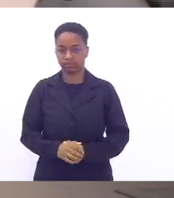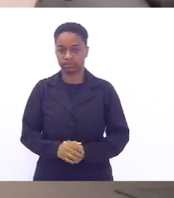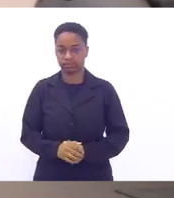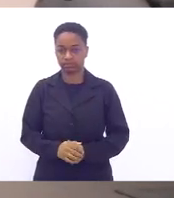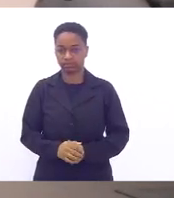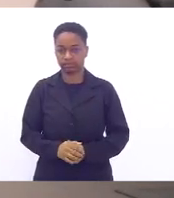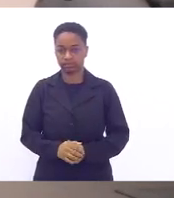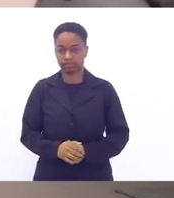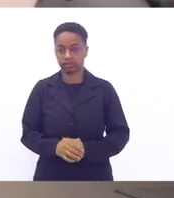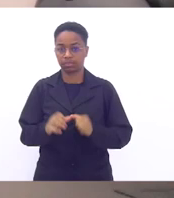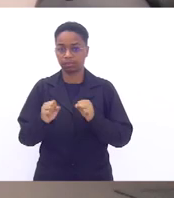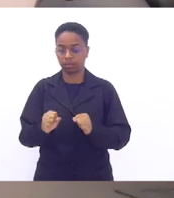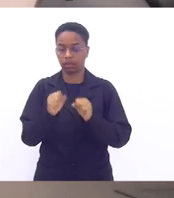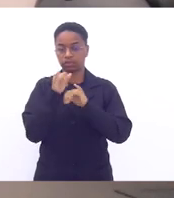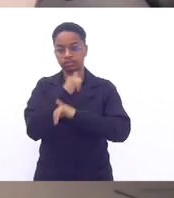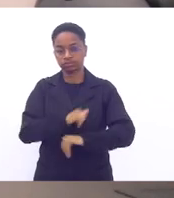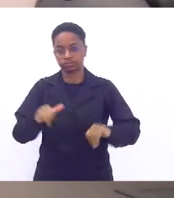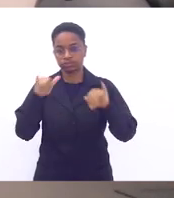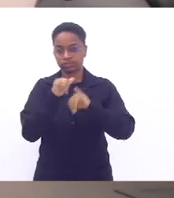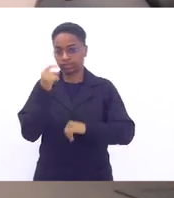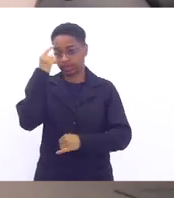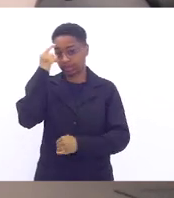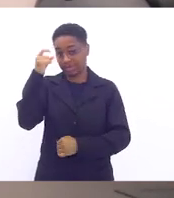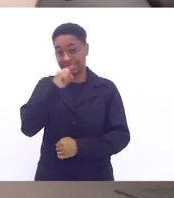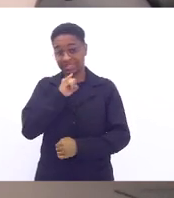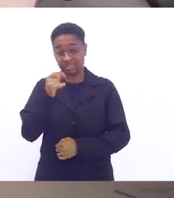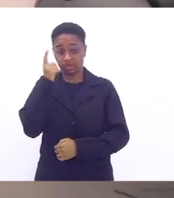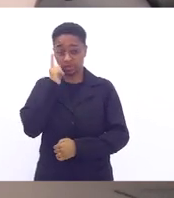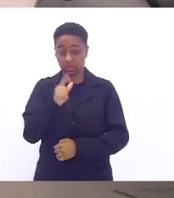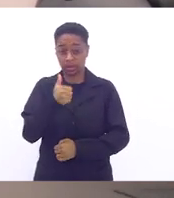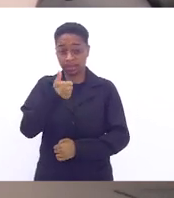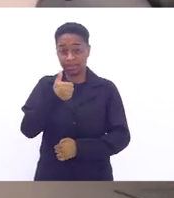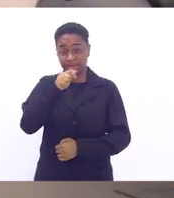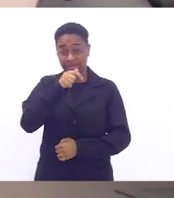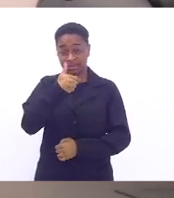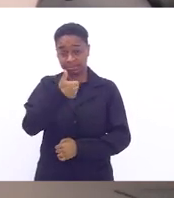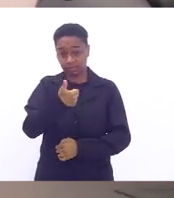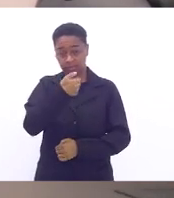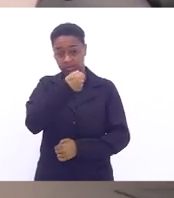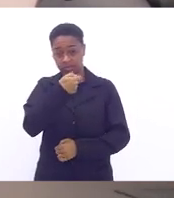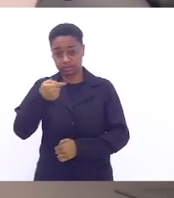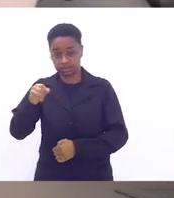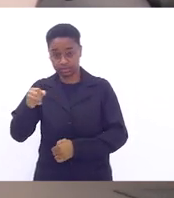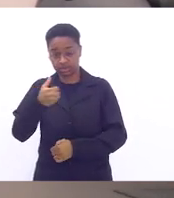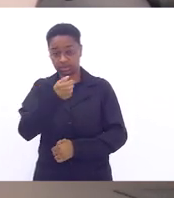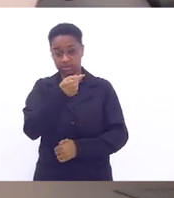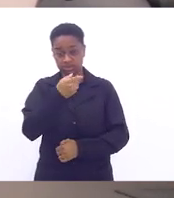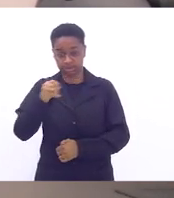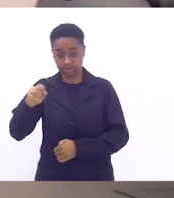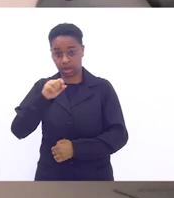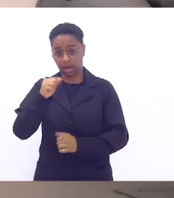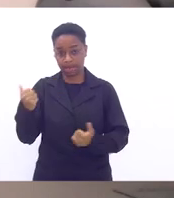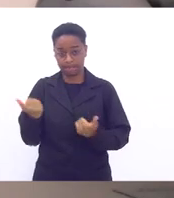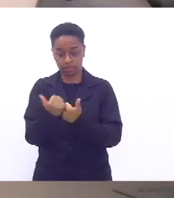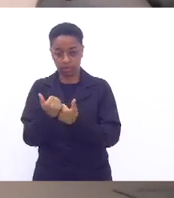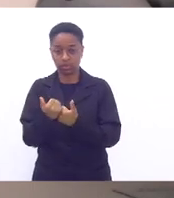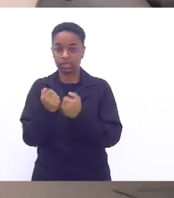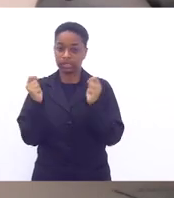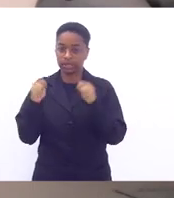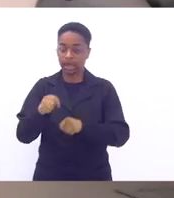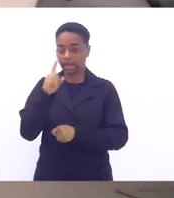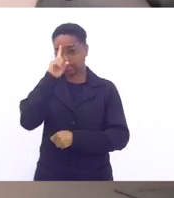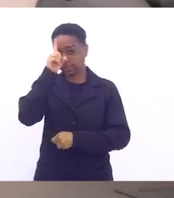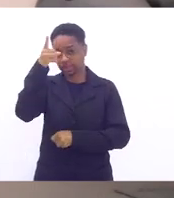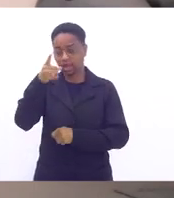fazer a divulgação dessa ideia e se conseguir 1.700 apoiamentos essa ideia pode se transformar